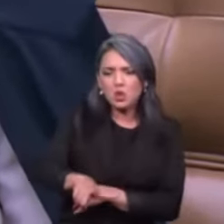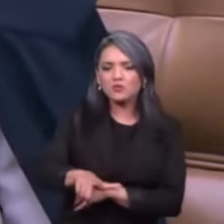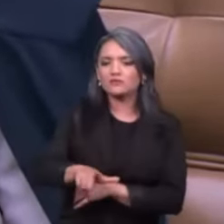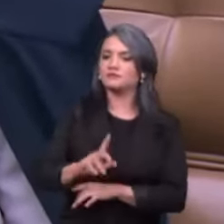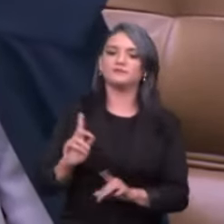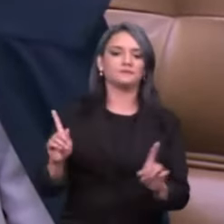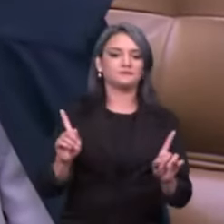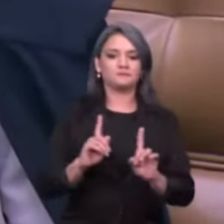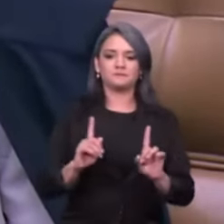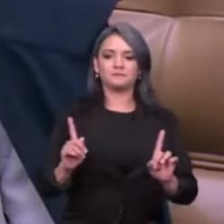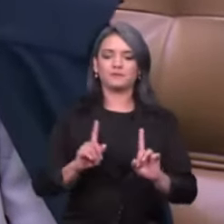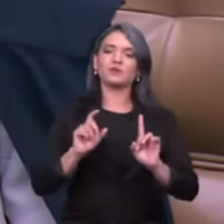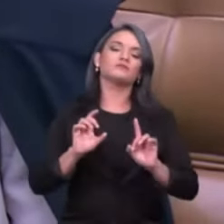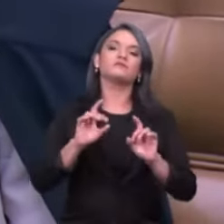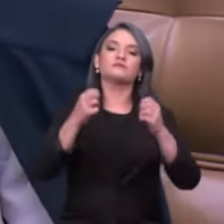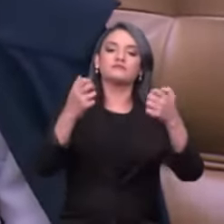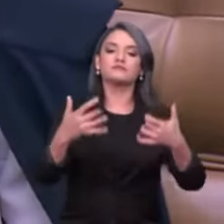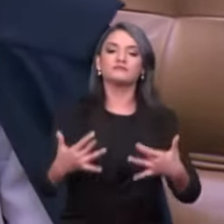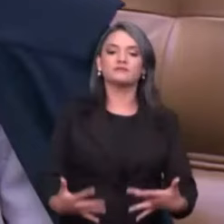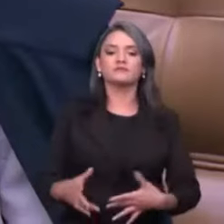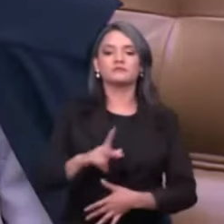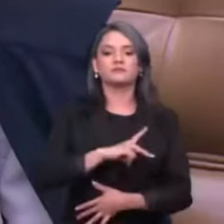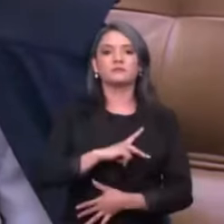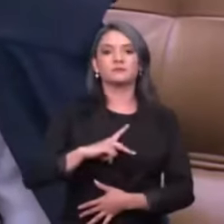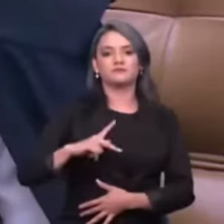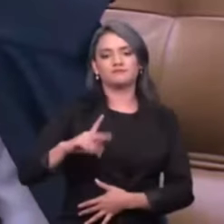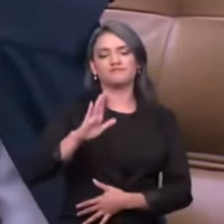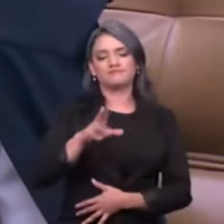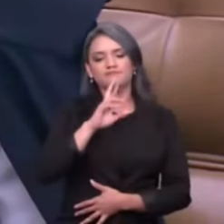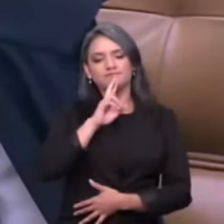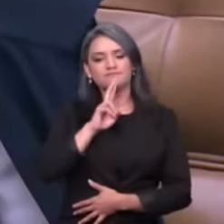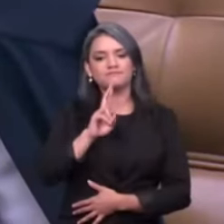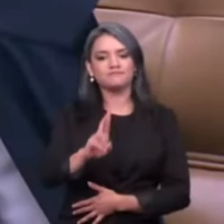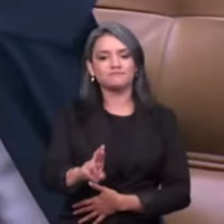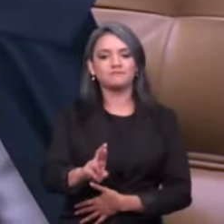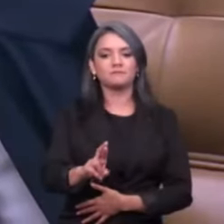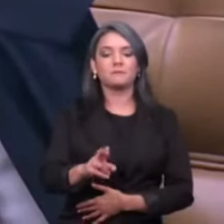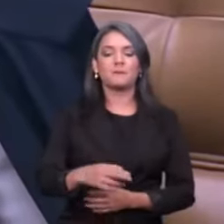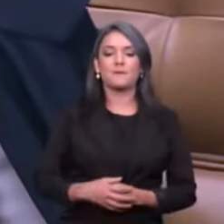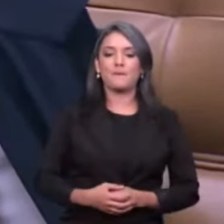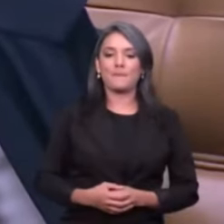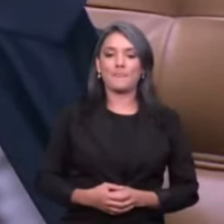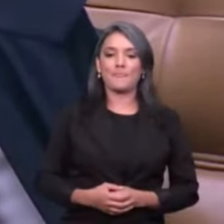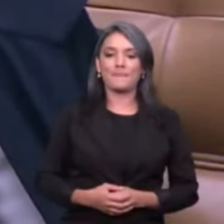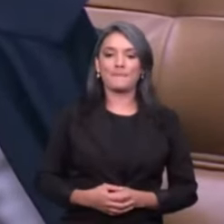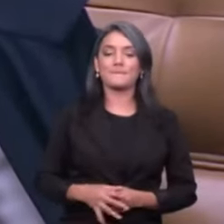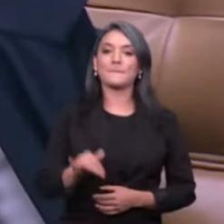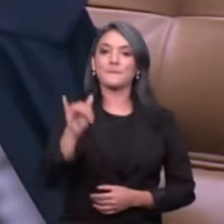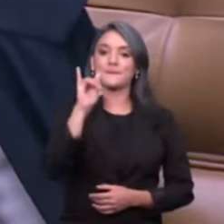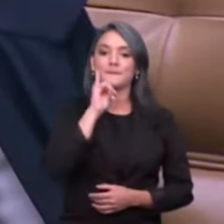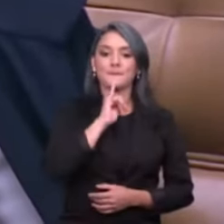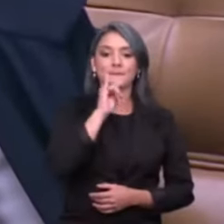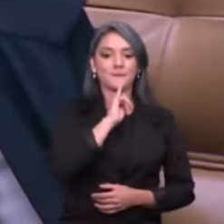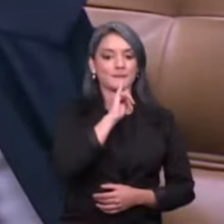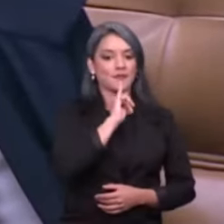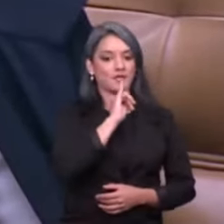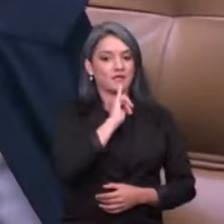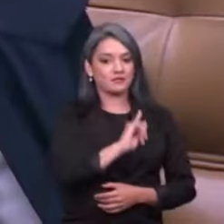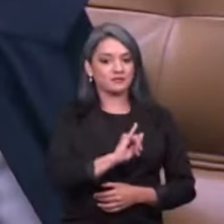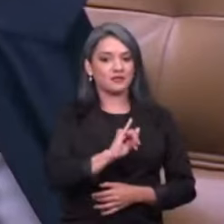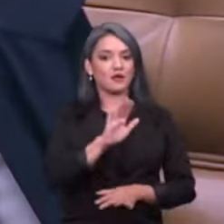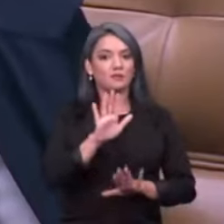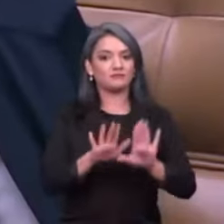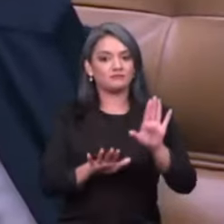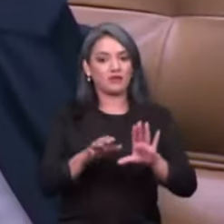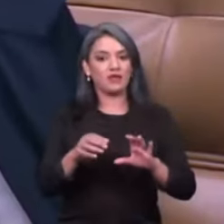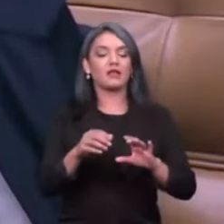também trazendo a chega ao que o presidente já respondeu, o ministro relator também. Por exemplo, com base na caracterização